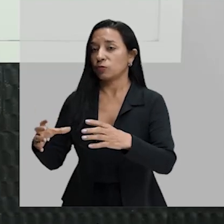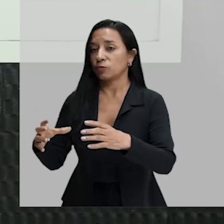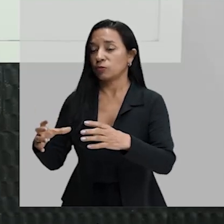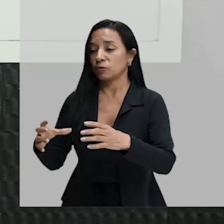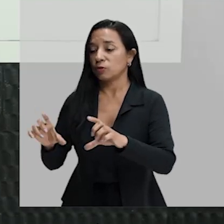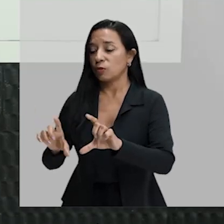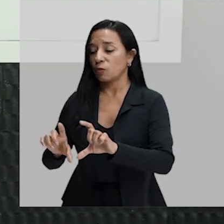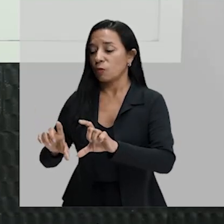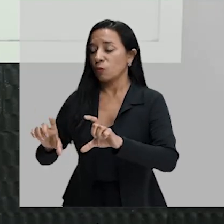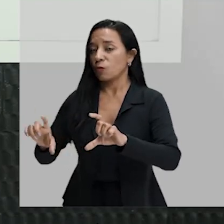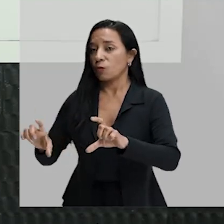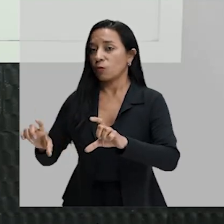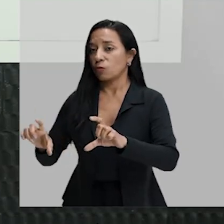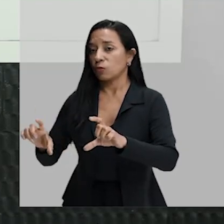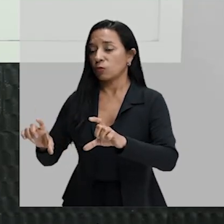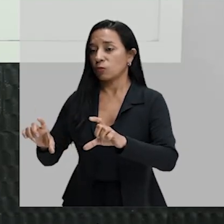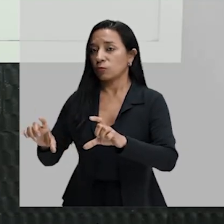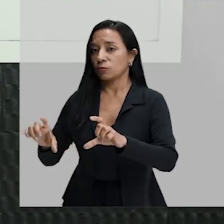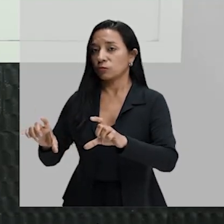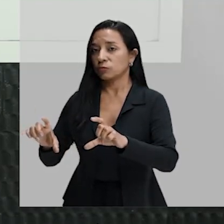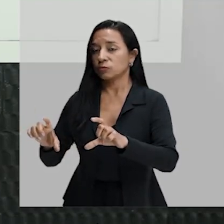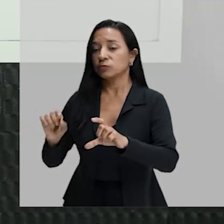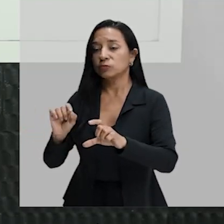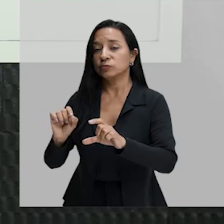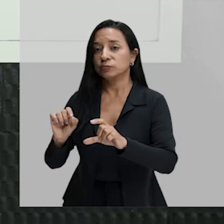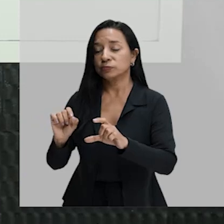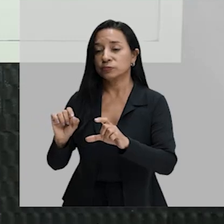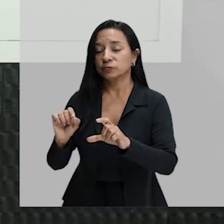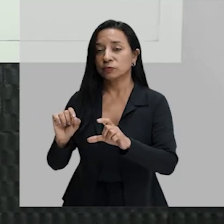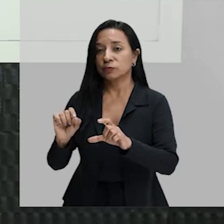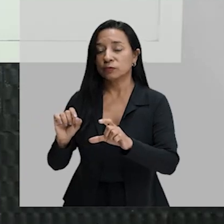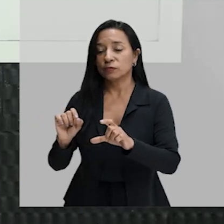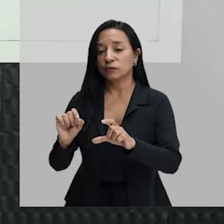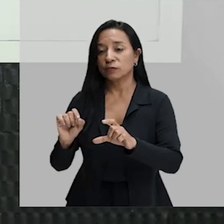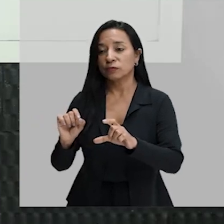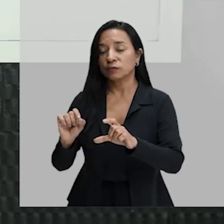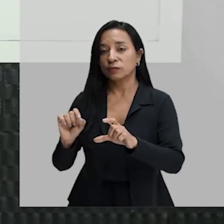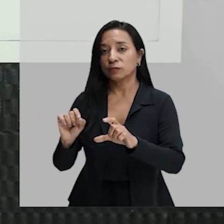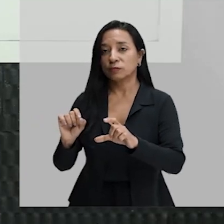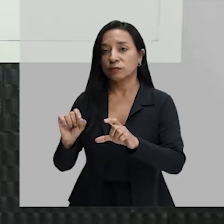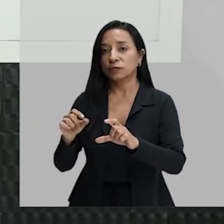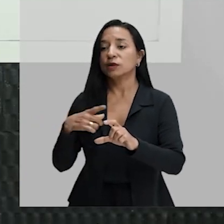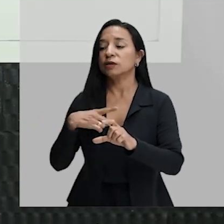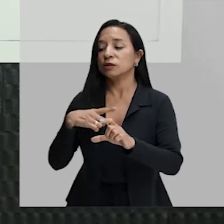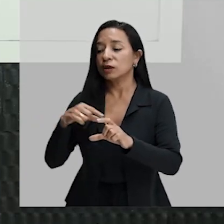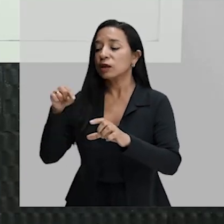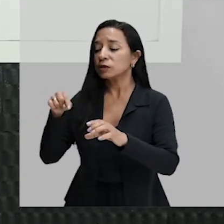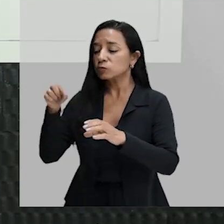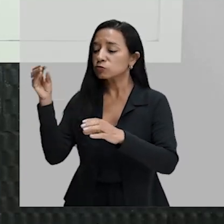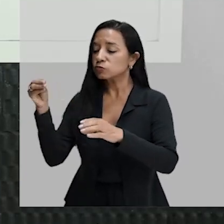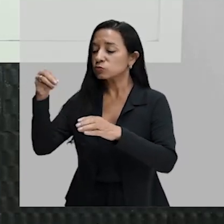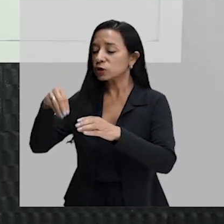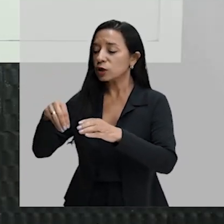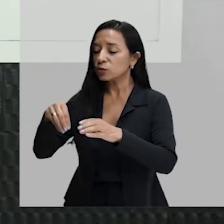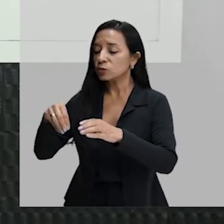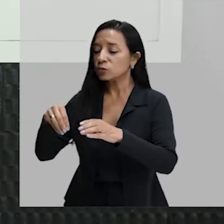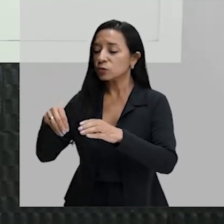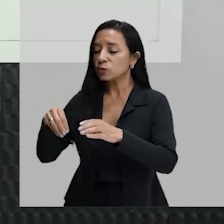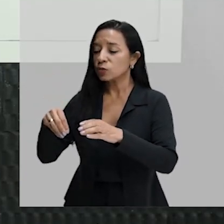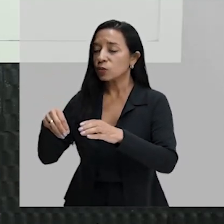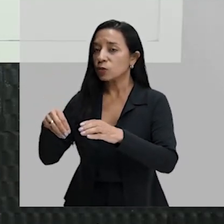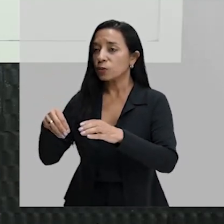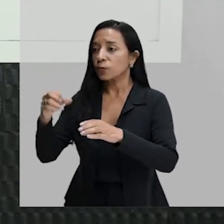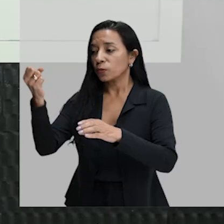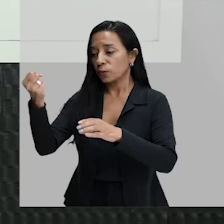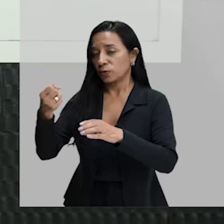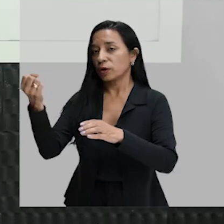vamos chamar aqui de volume do recipiente inicial do recipiente, tá certo? E nós temos aqui o leite dentro desse